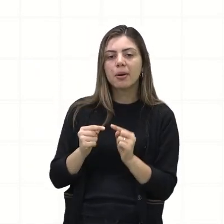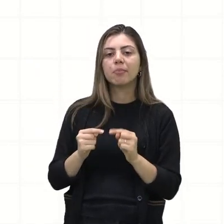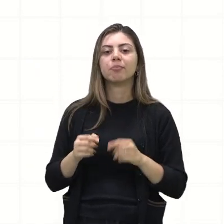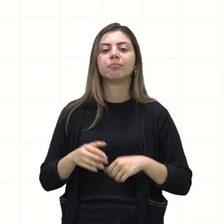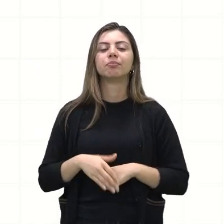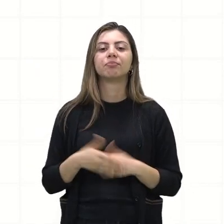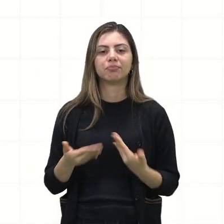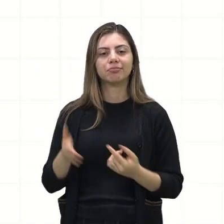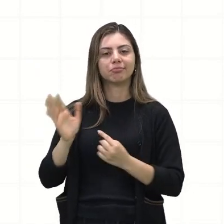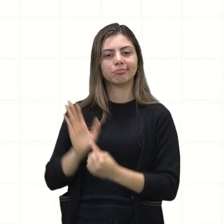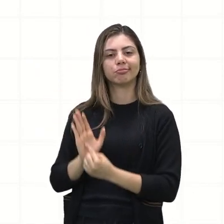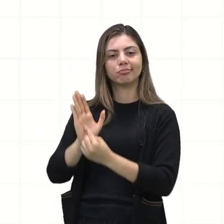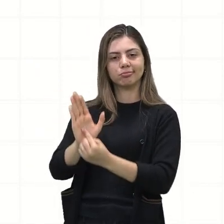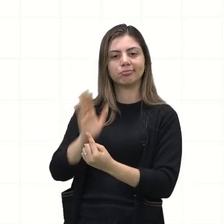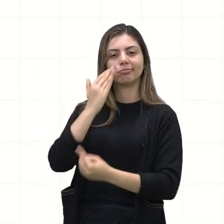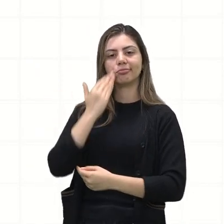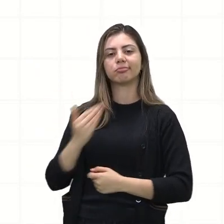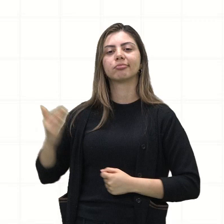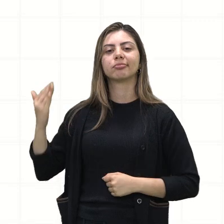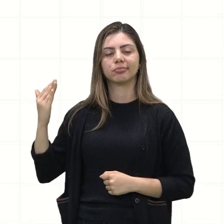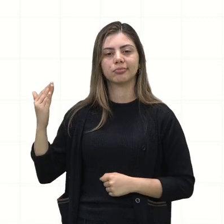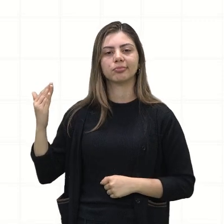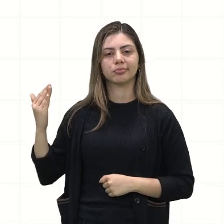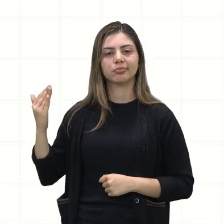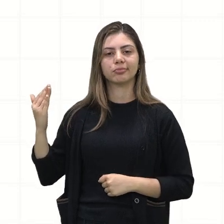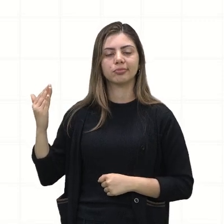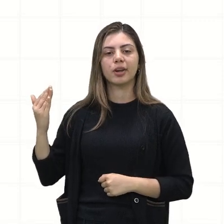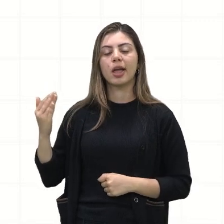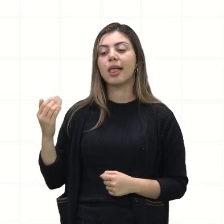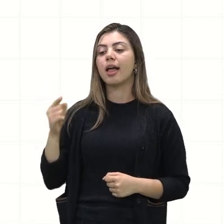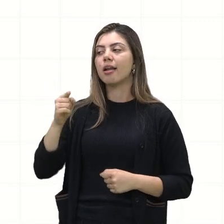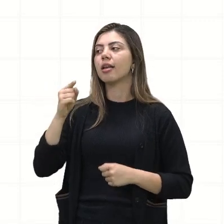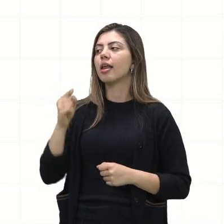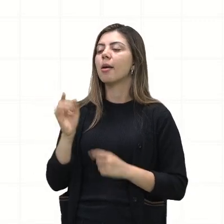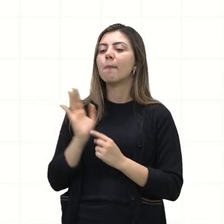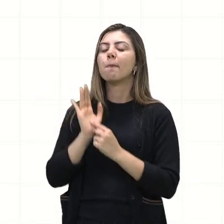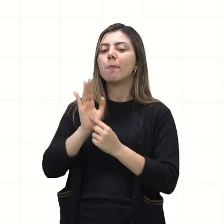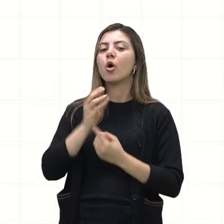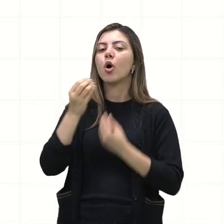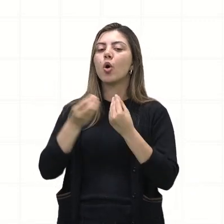E eu trouxe, então, a árvore aqui de